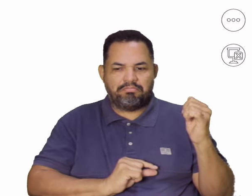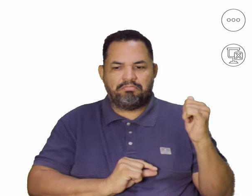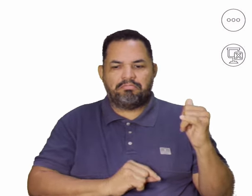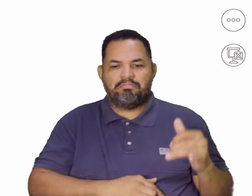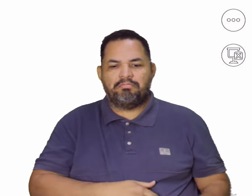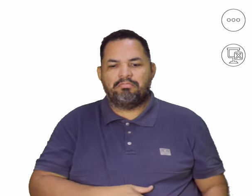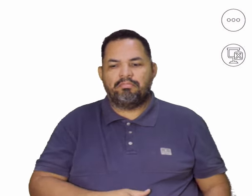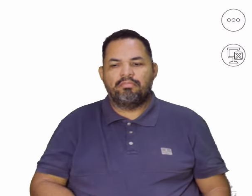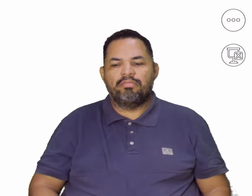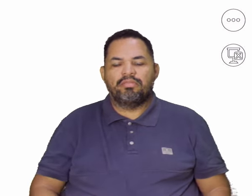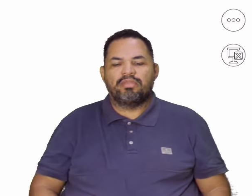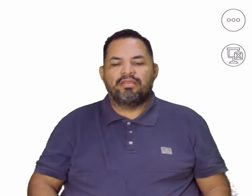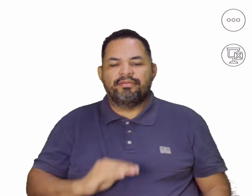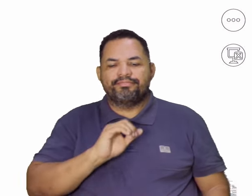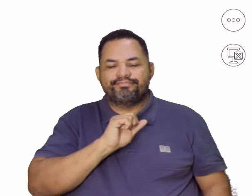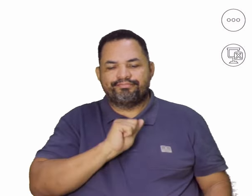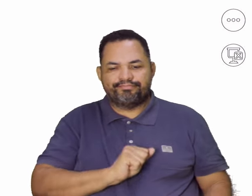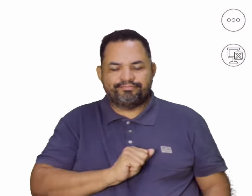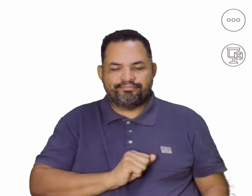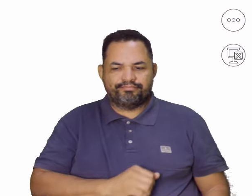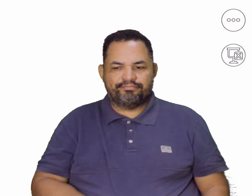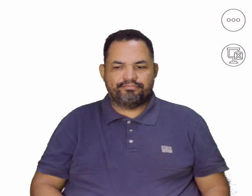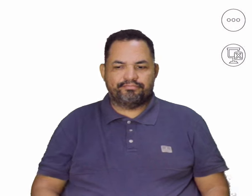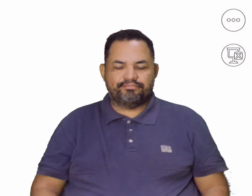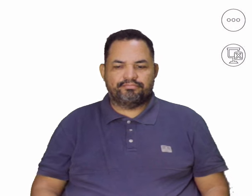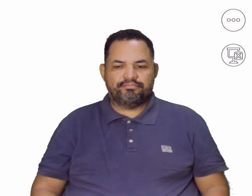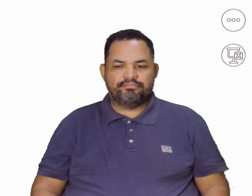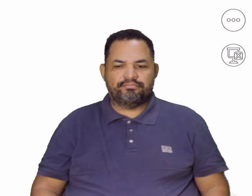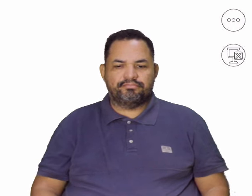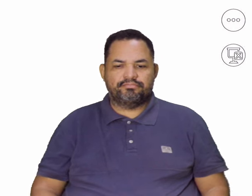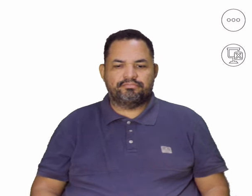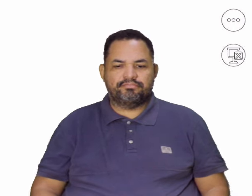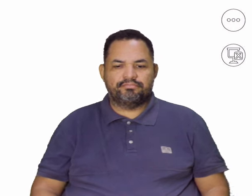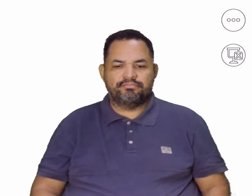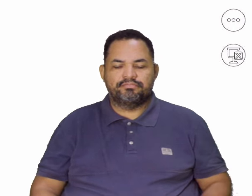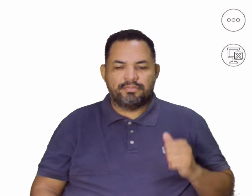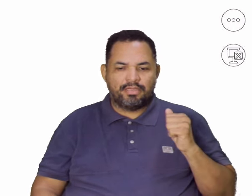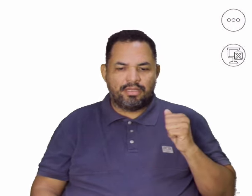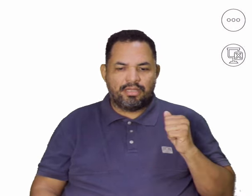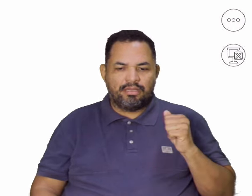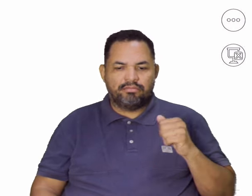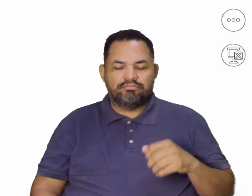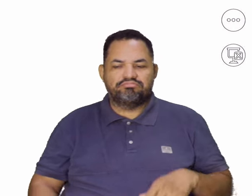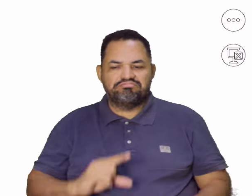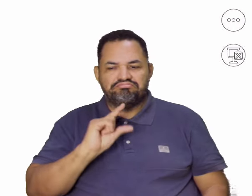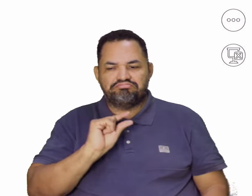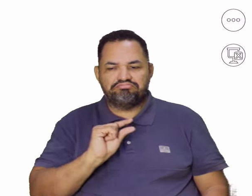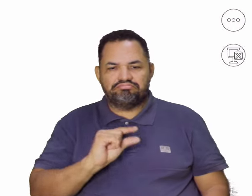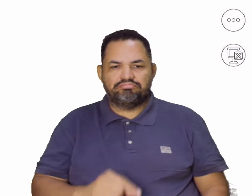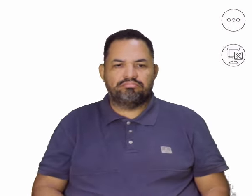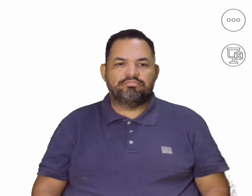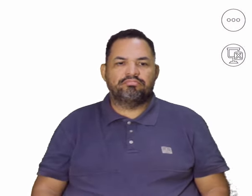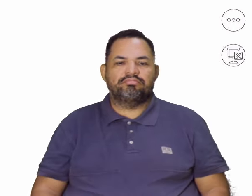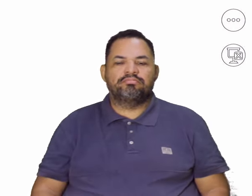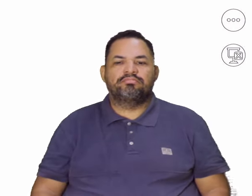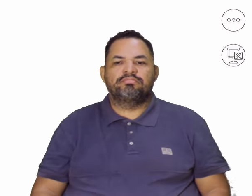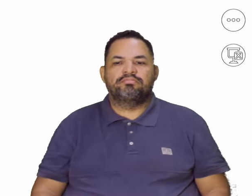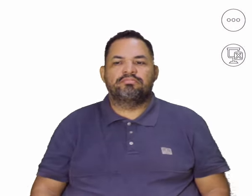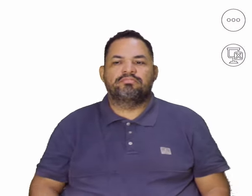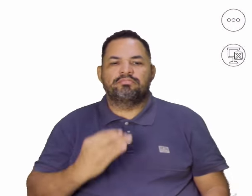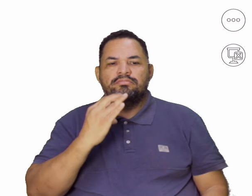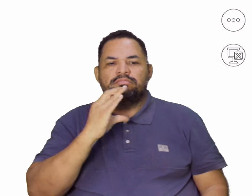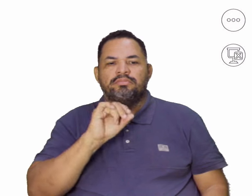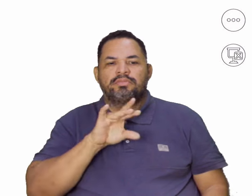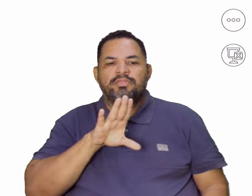superfícies onde os são dispostas Ok E quanto a